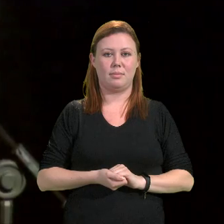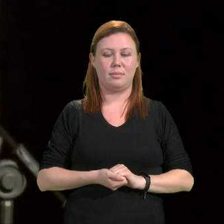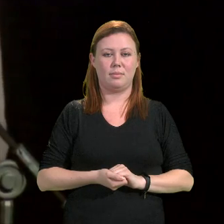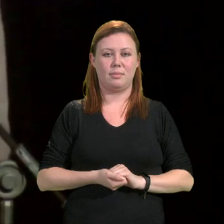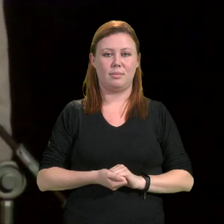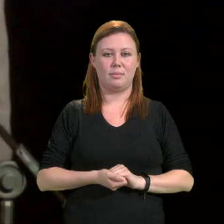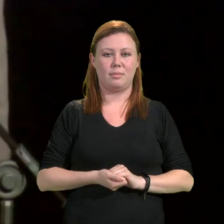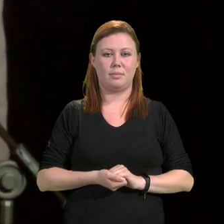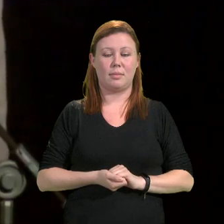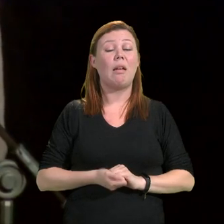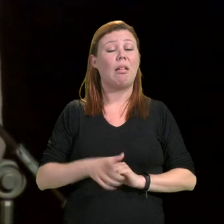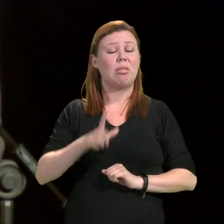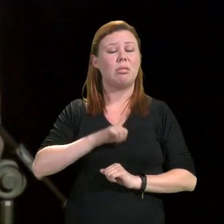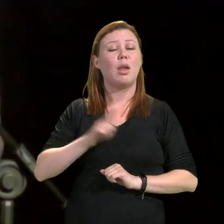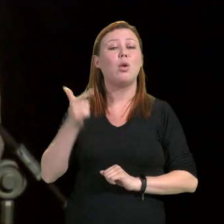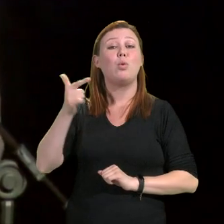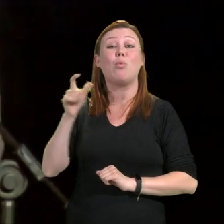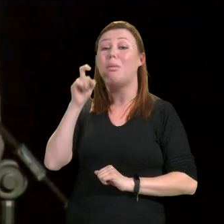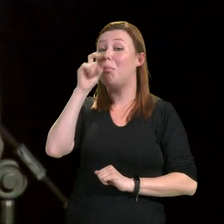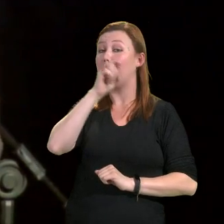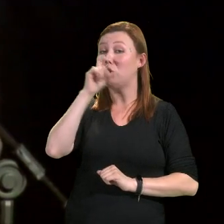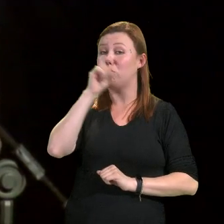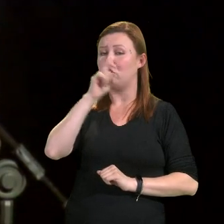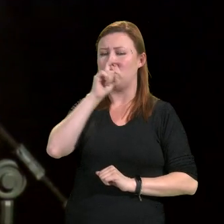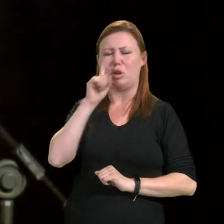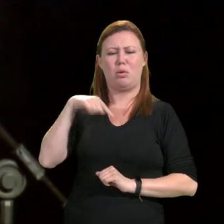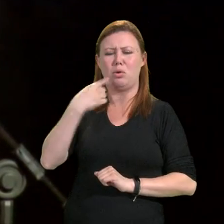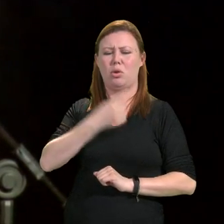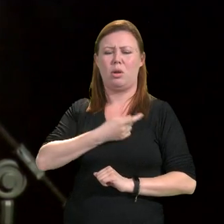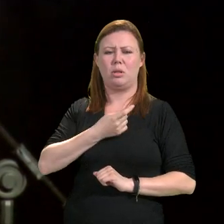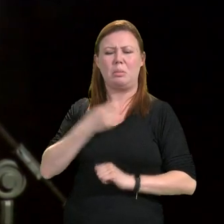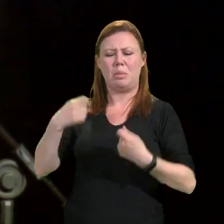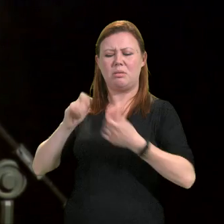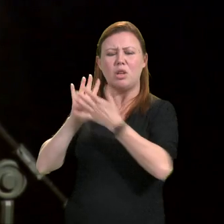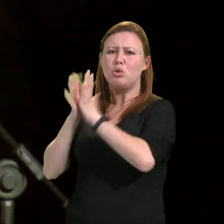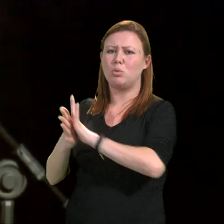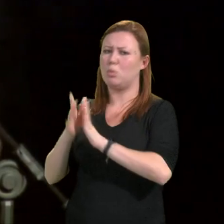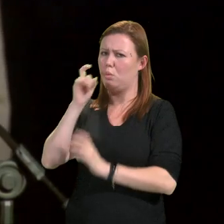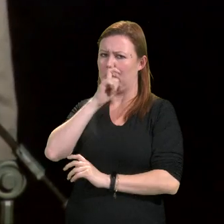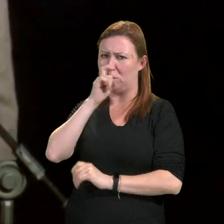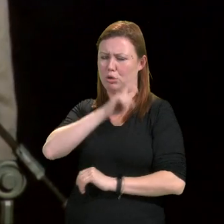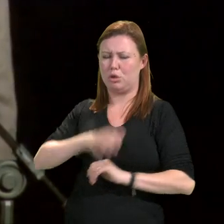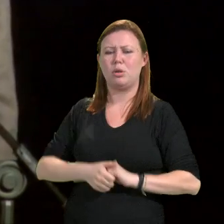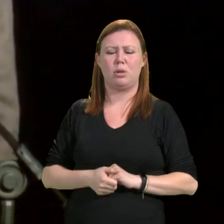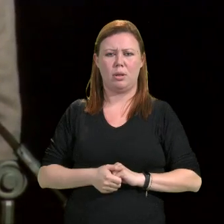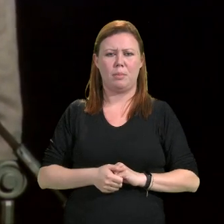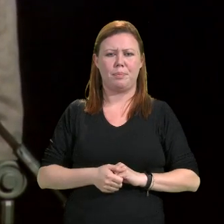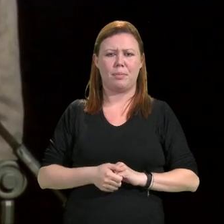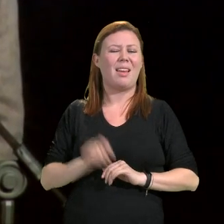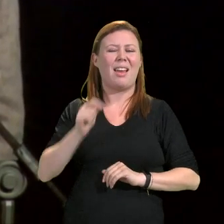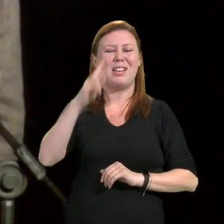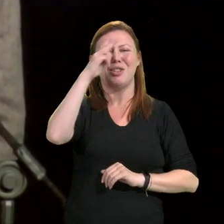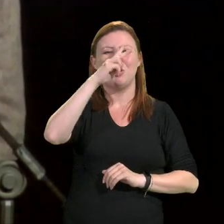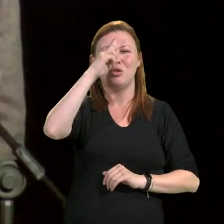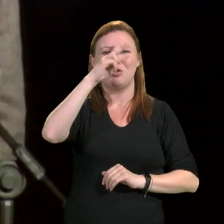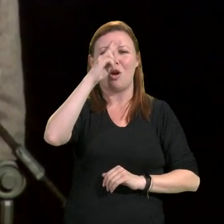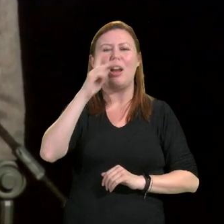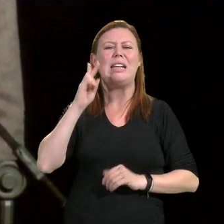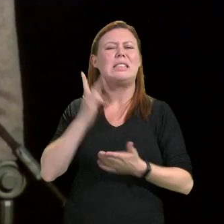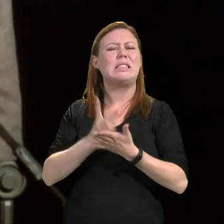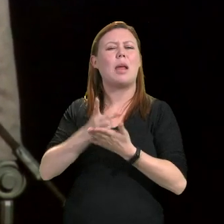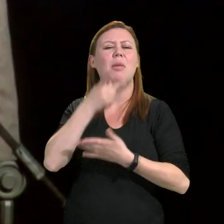Existe mais uma mentira, mais uma falácia que a gente deve tentar rebater agora, que é aquela história que nós estamos ouvindo muito,